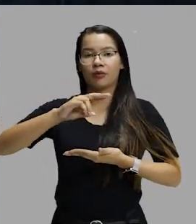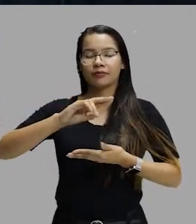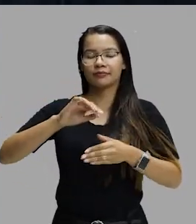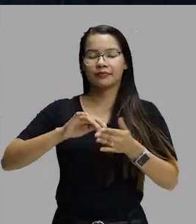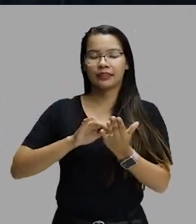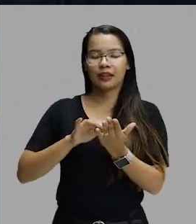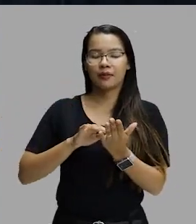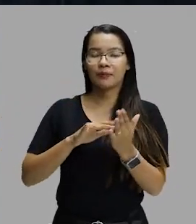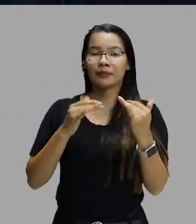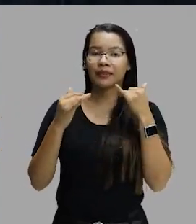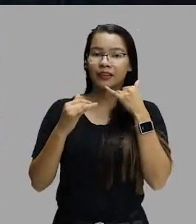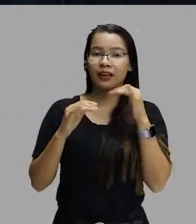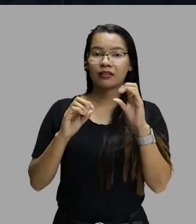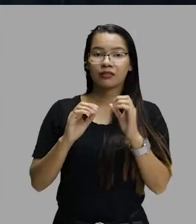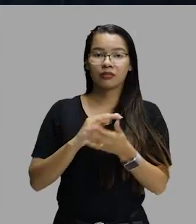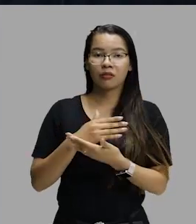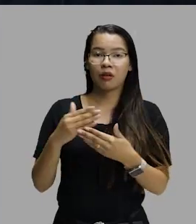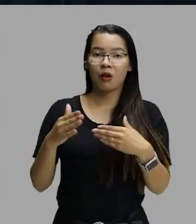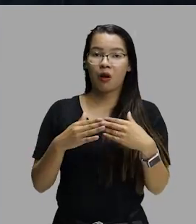no canal Educação.